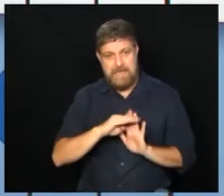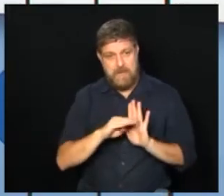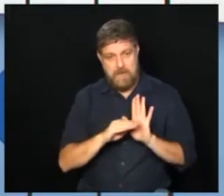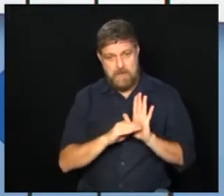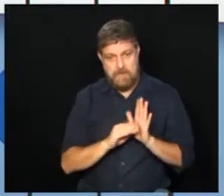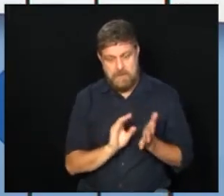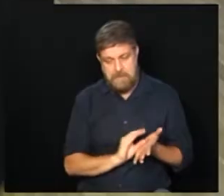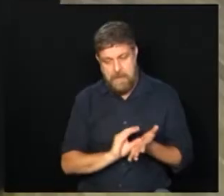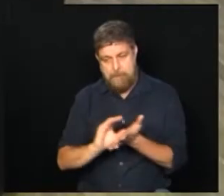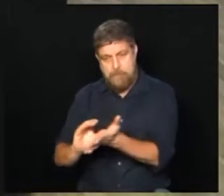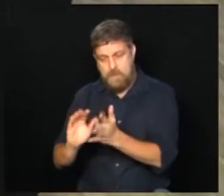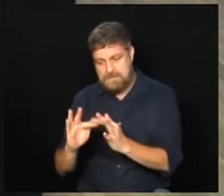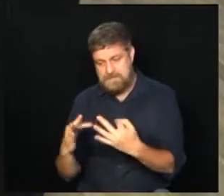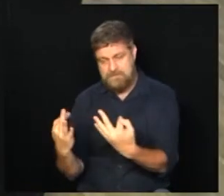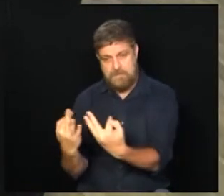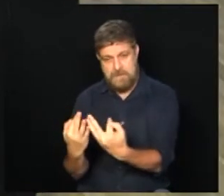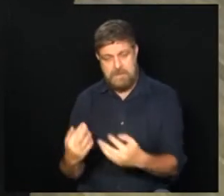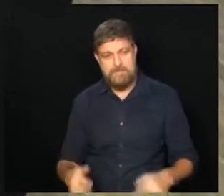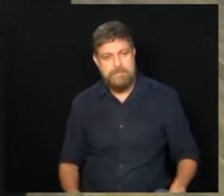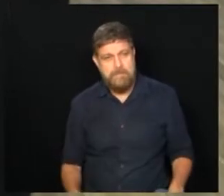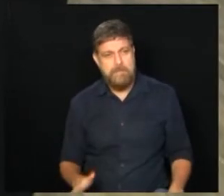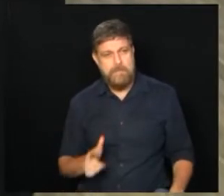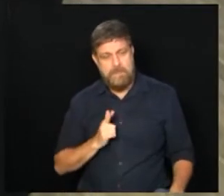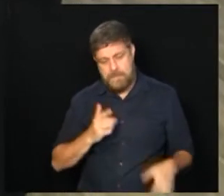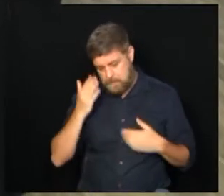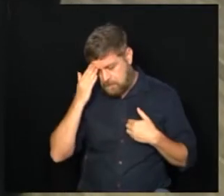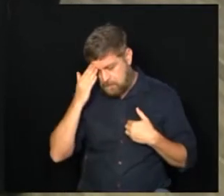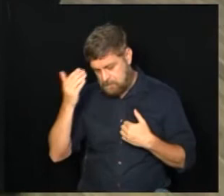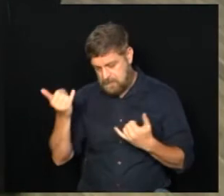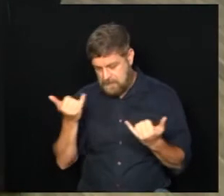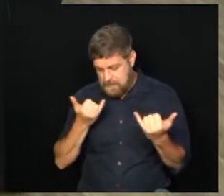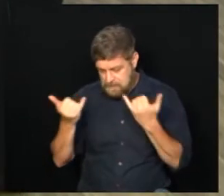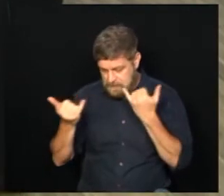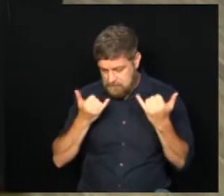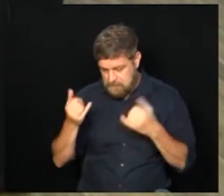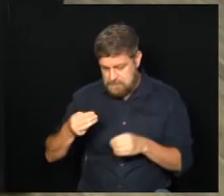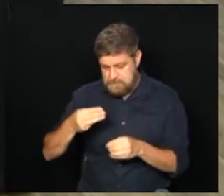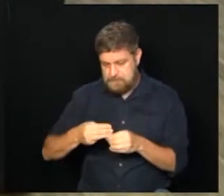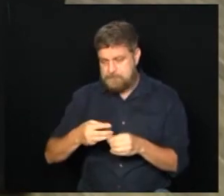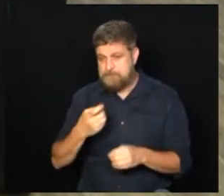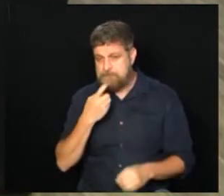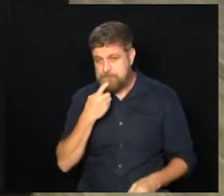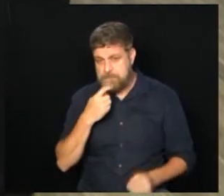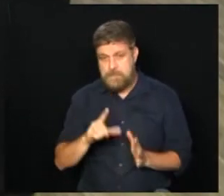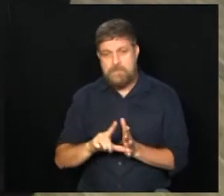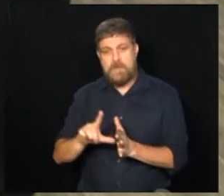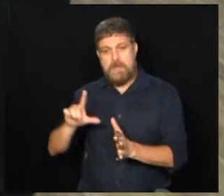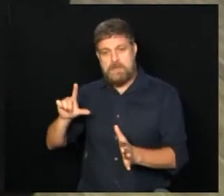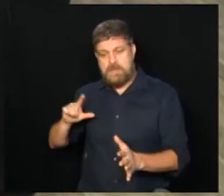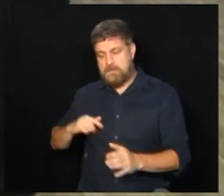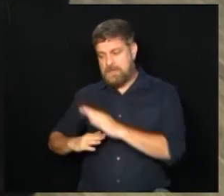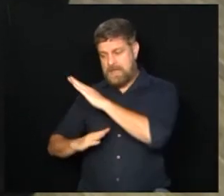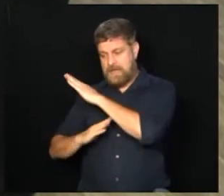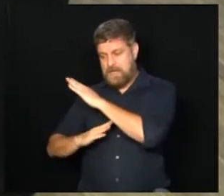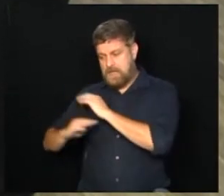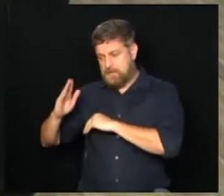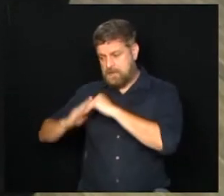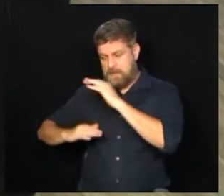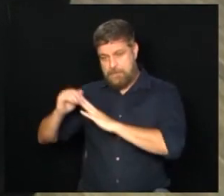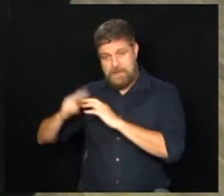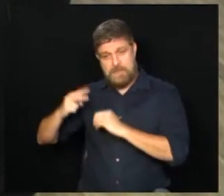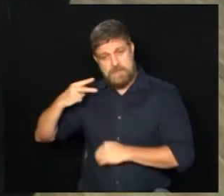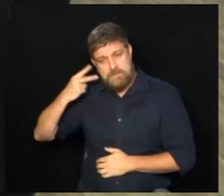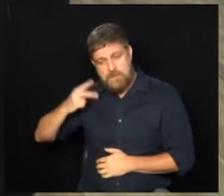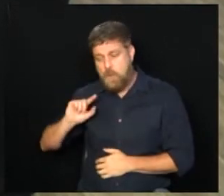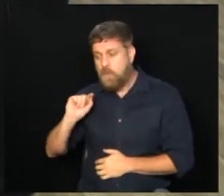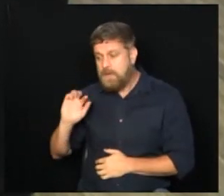Bolsa Família. Tá certo, Mina Abreu, muito obrigado pelas notícias da metrópole de Campinas. Anteriormente, com as notícias do Legislativo,